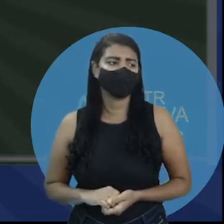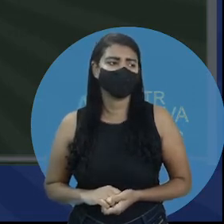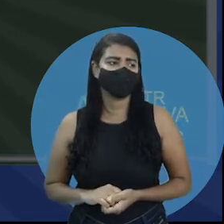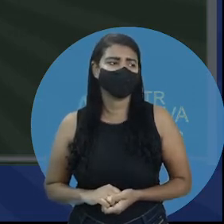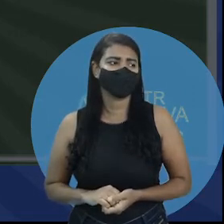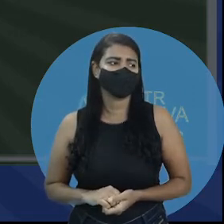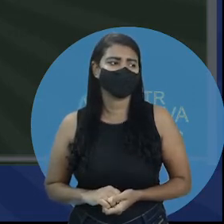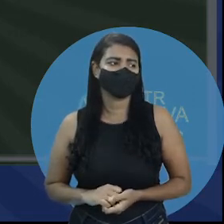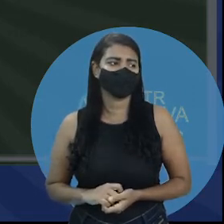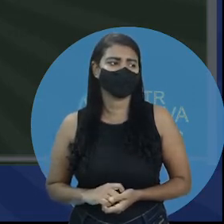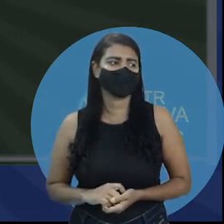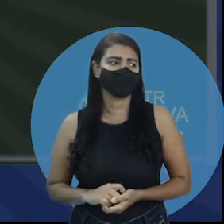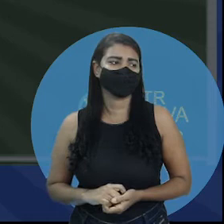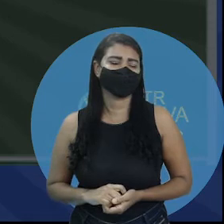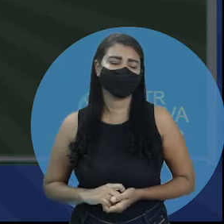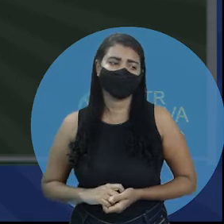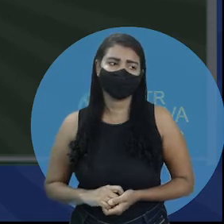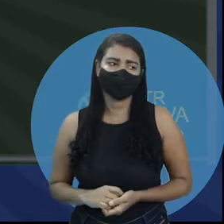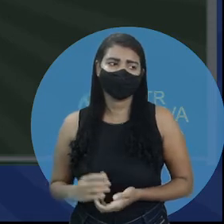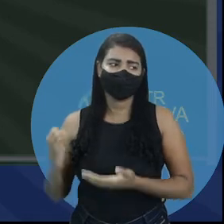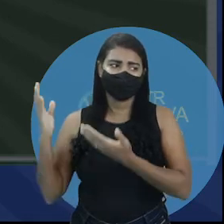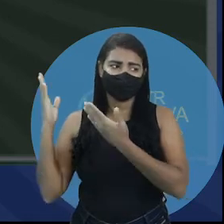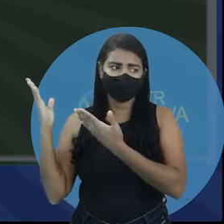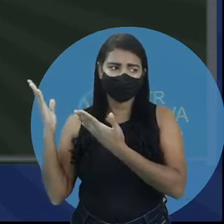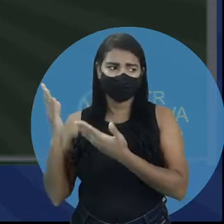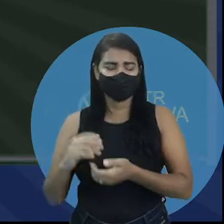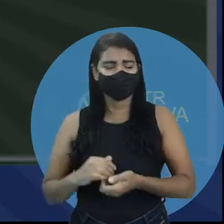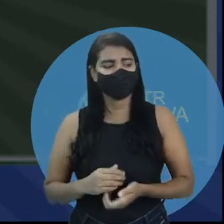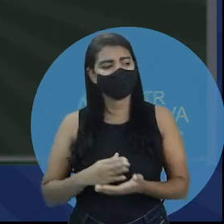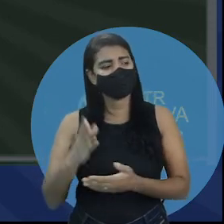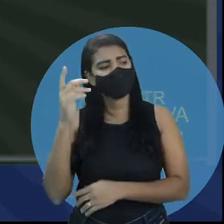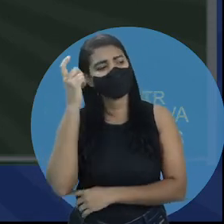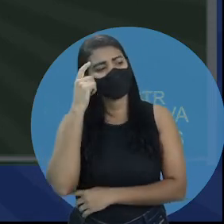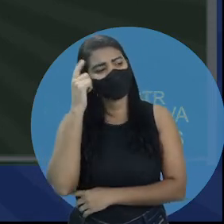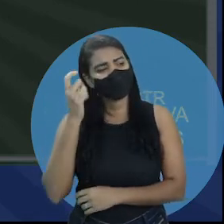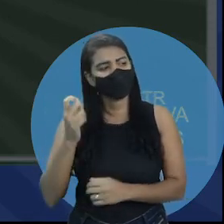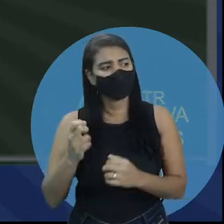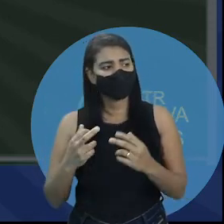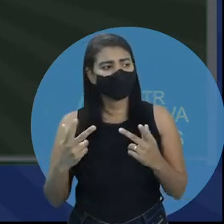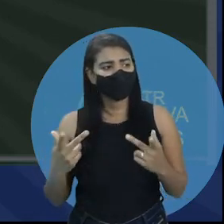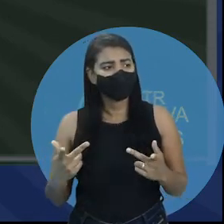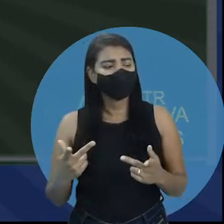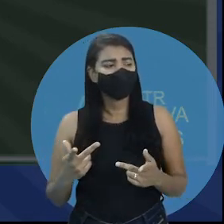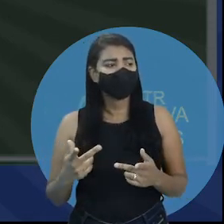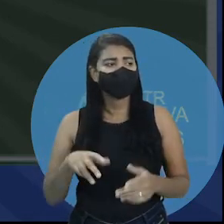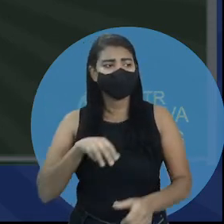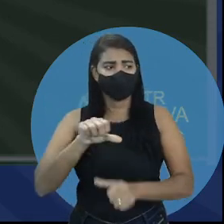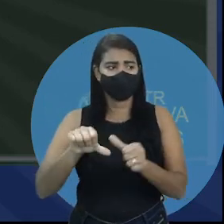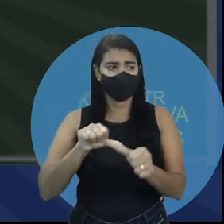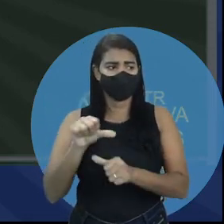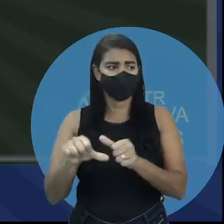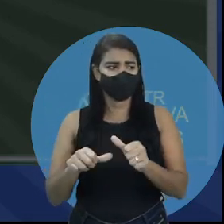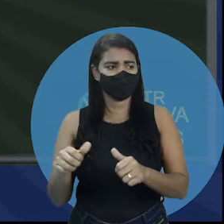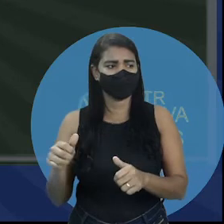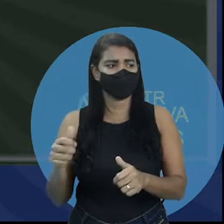Pode passar. Assim, pronto. Então, a gente começou a pensar em algo que pudesse mudar essa problemática e de